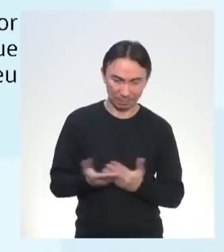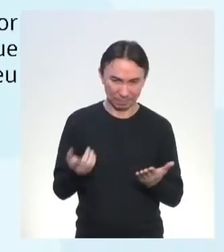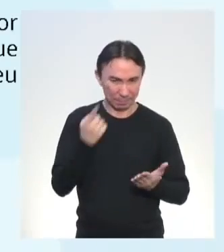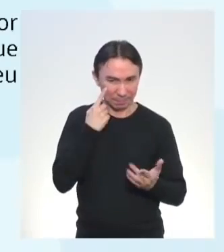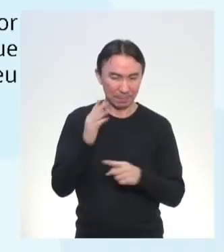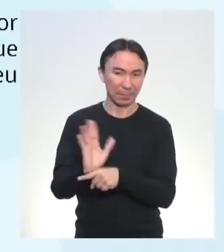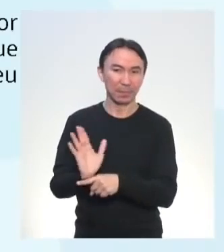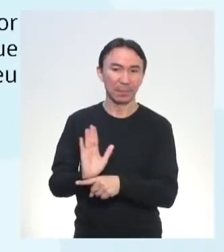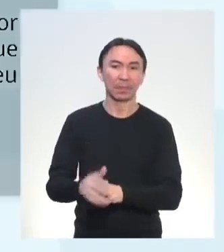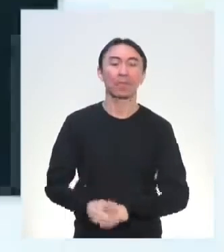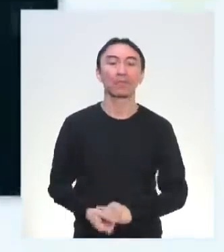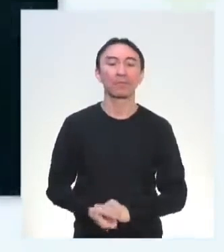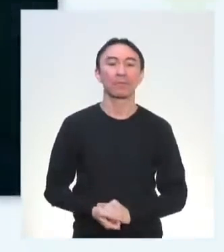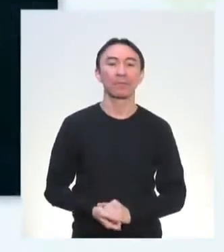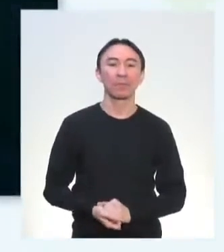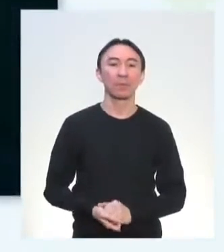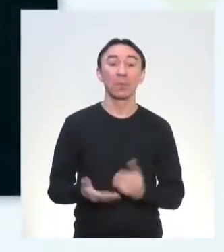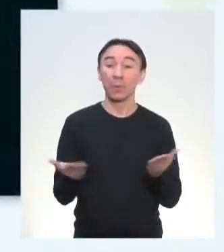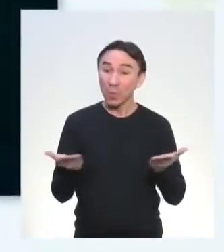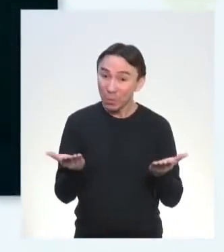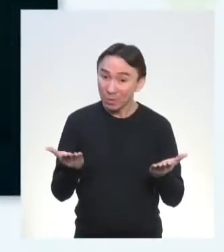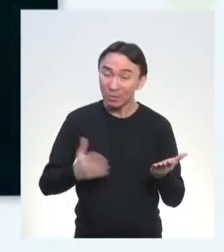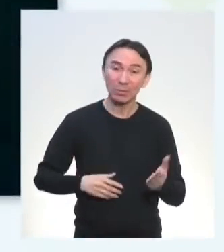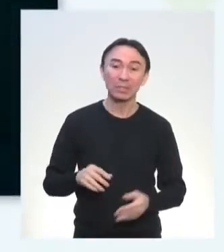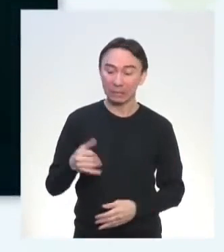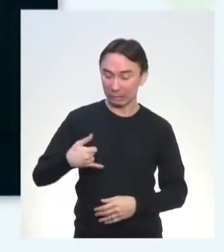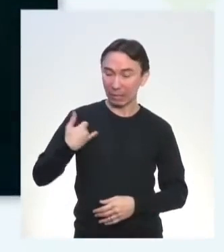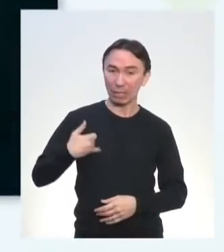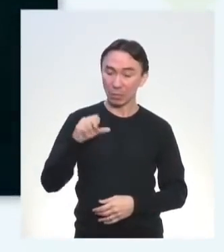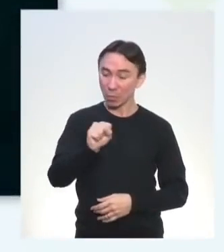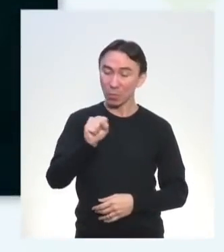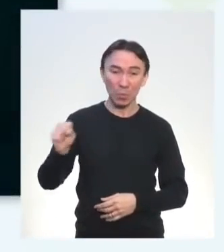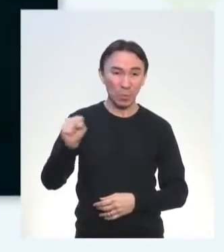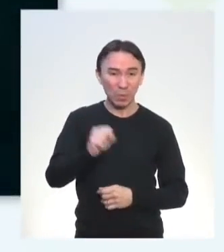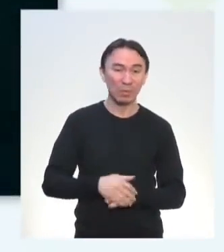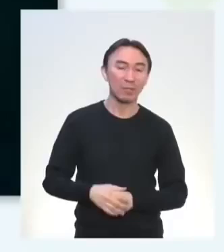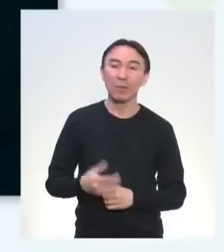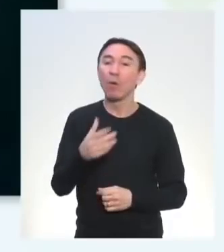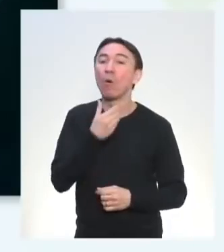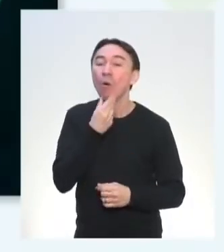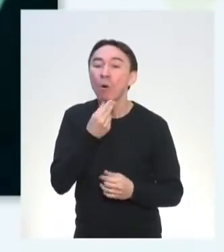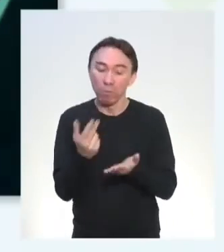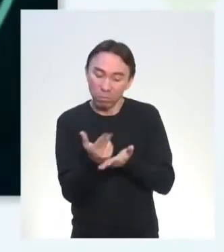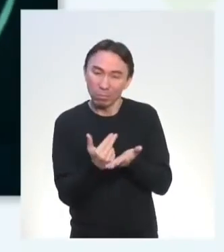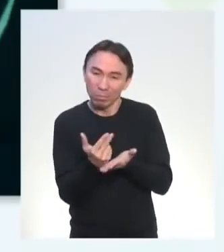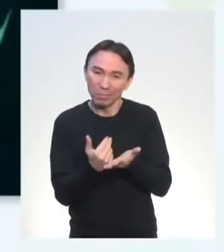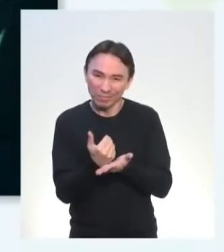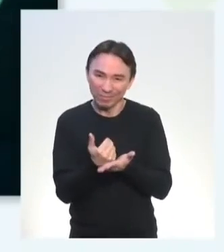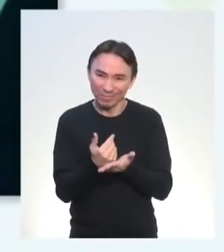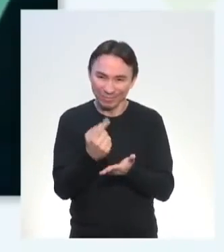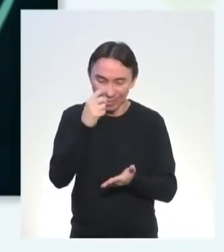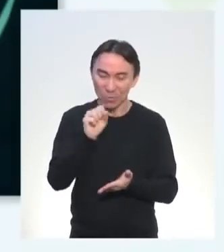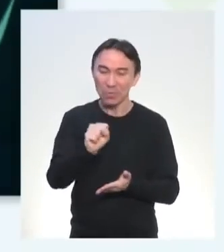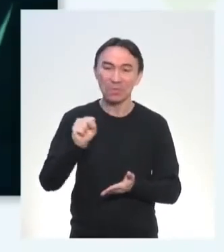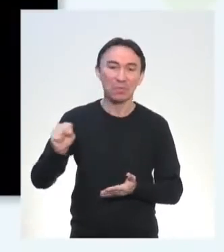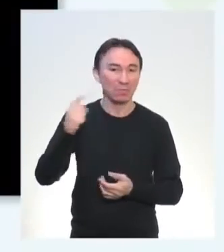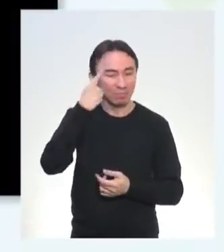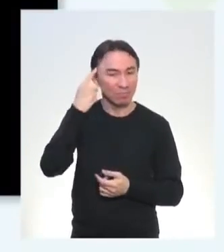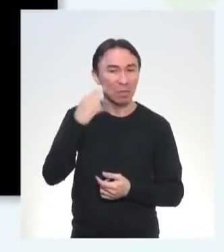vídeo. Morreu hoje aos 88 anos o cartunista argentino Quino. Ele é conhecido por criar a personagem